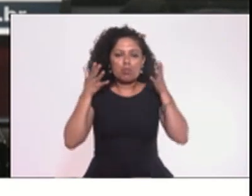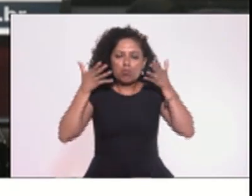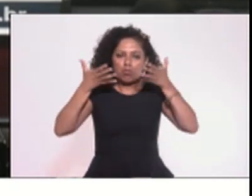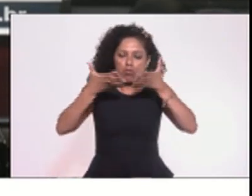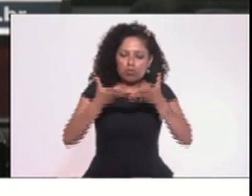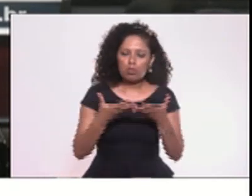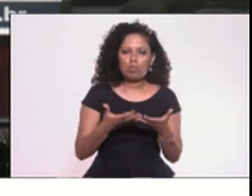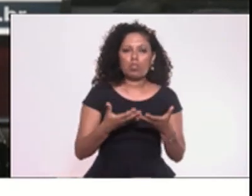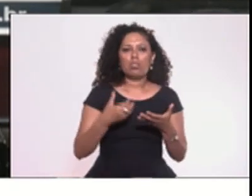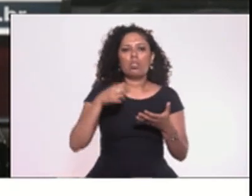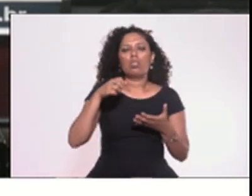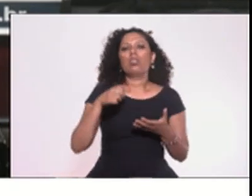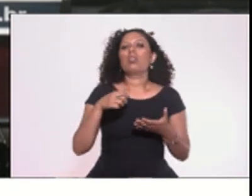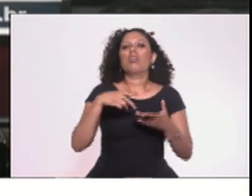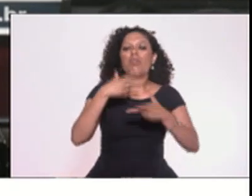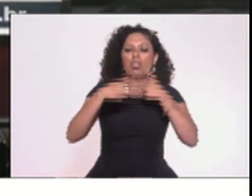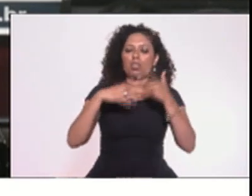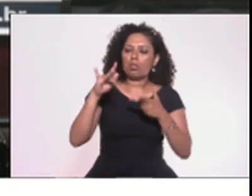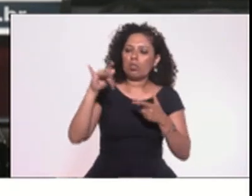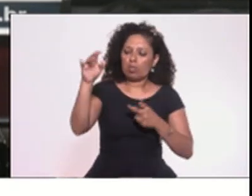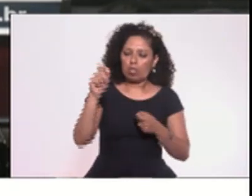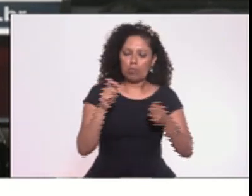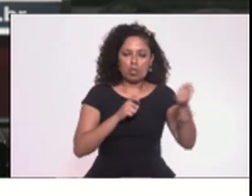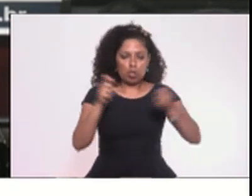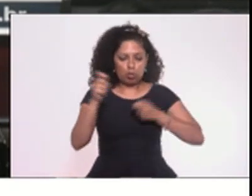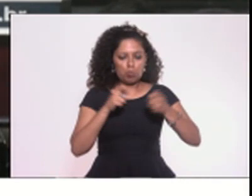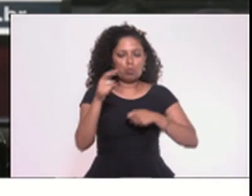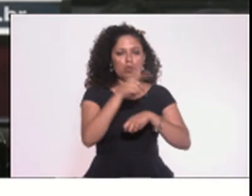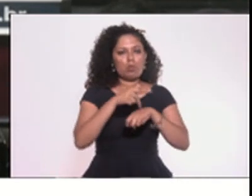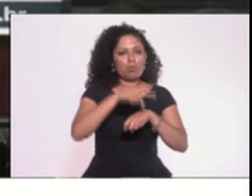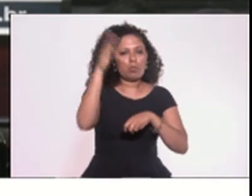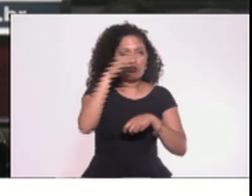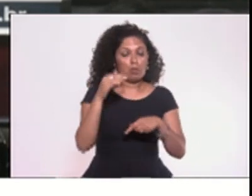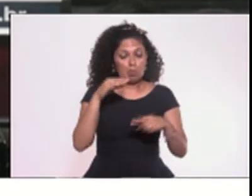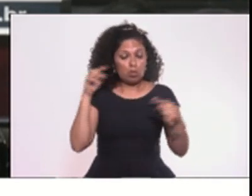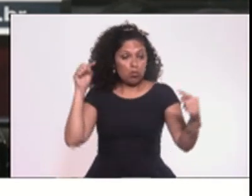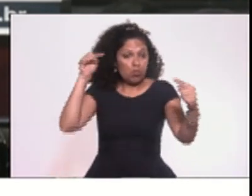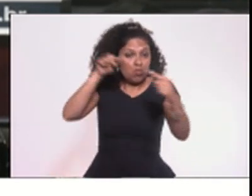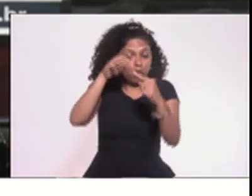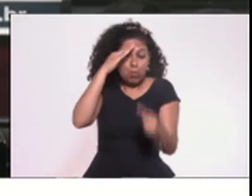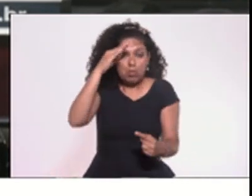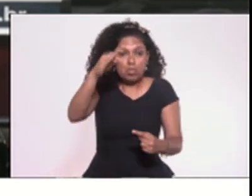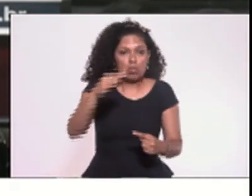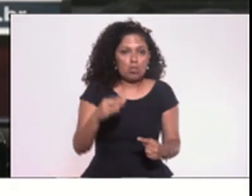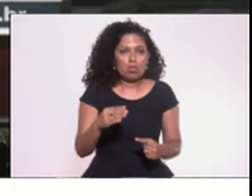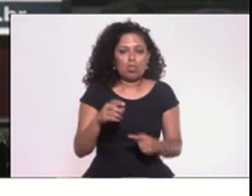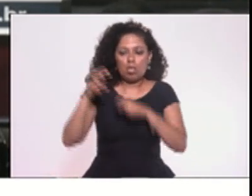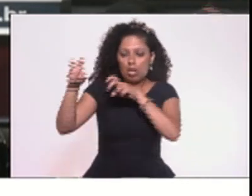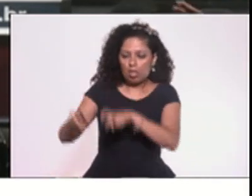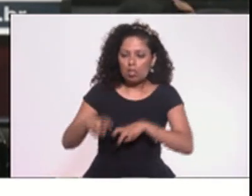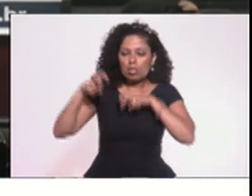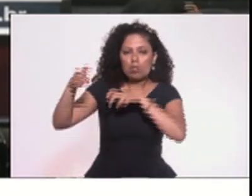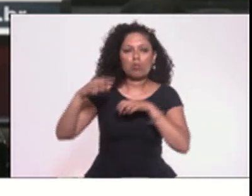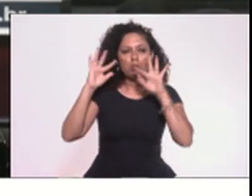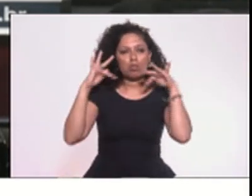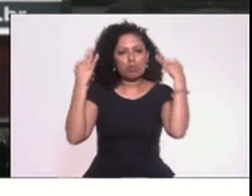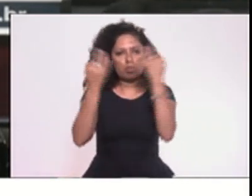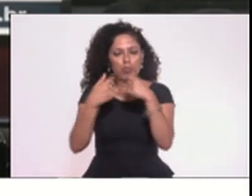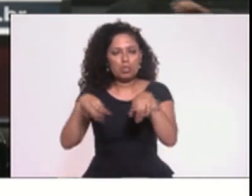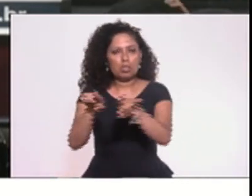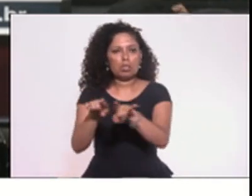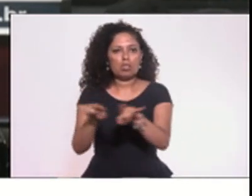OCDE voltado para a bioeconomia do Brasil, com foco especificamente em agricultura familiar